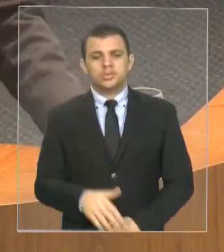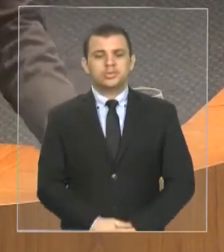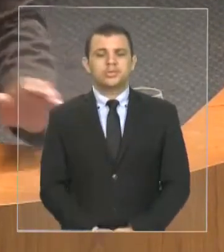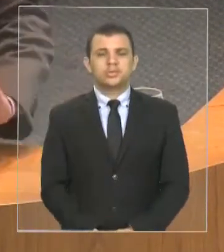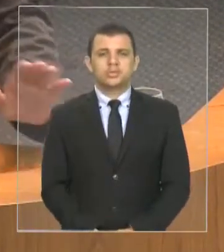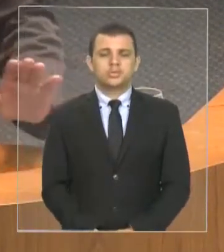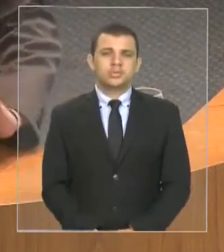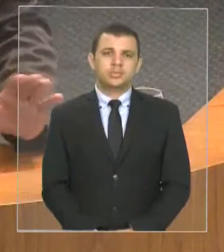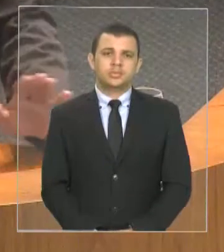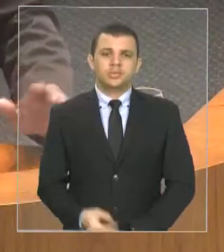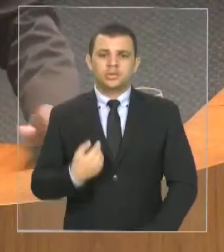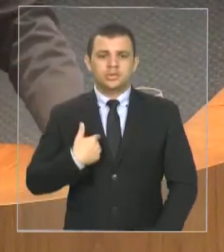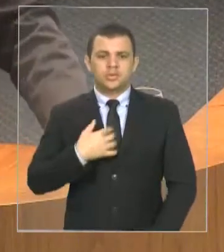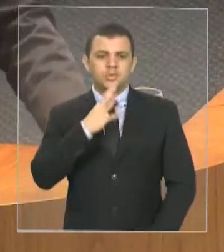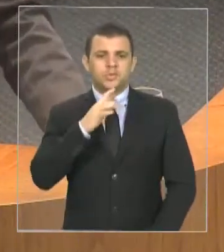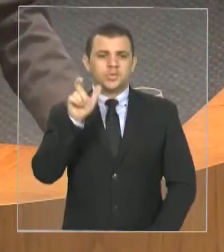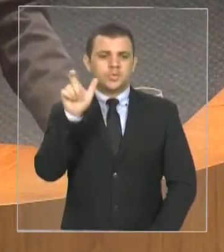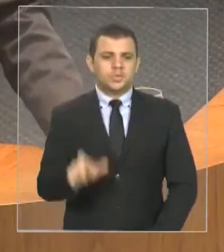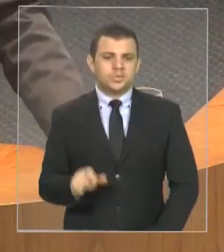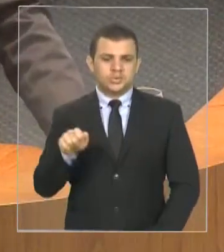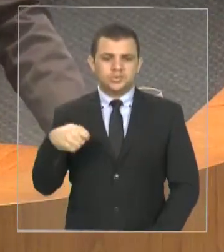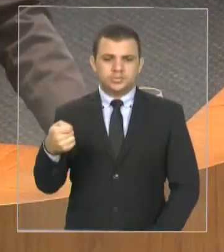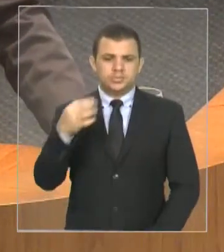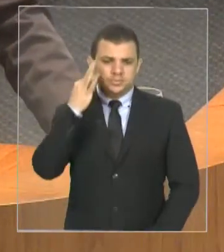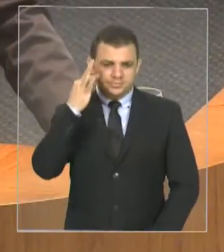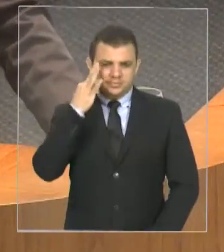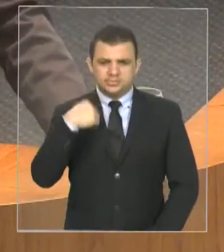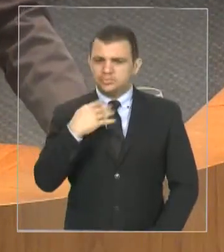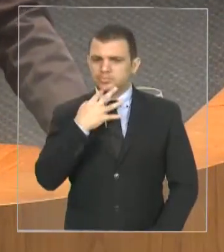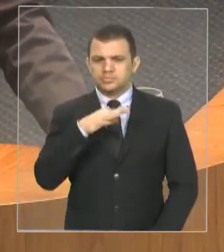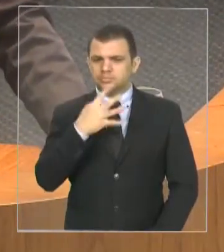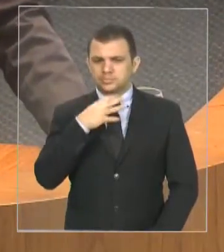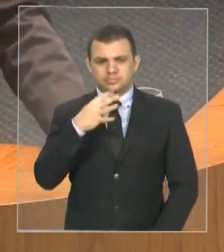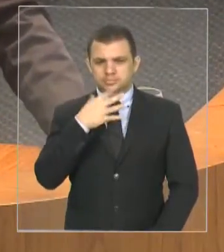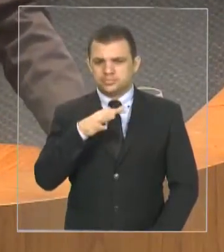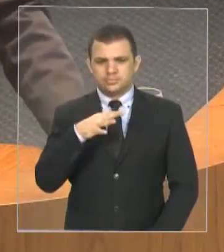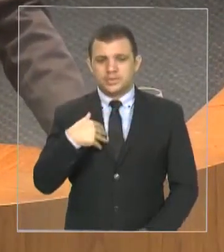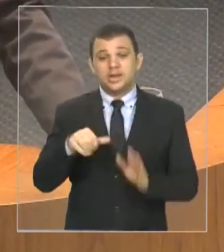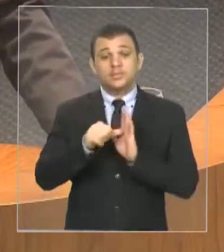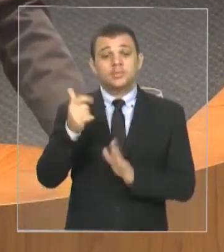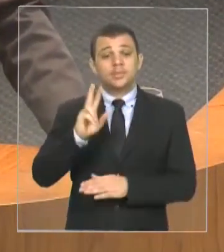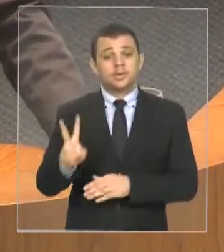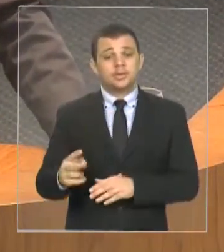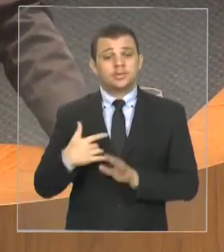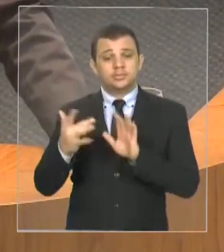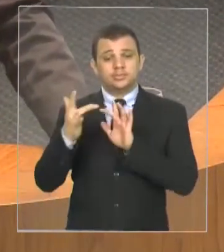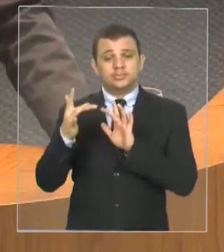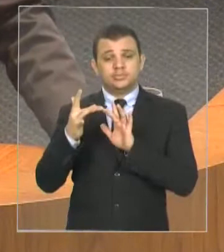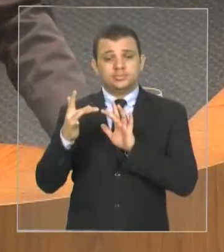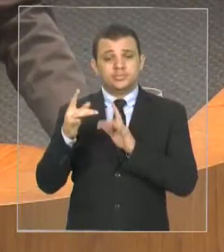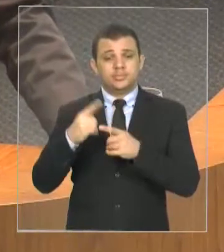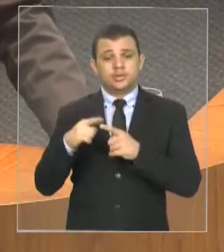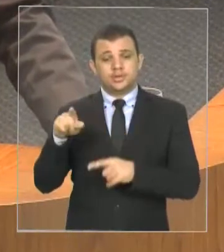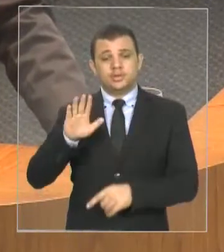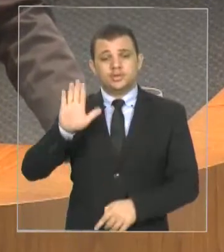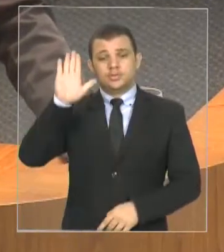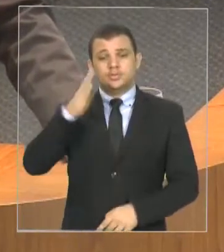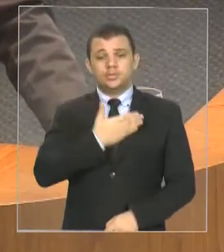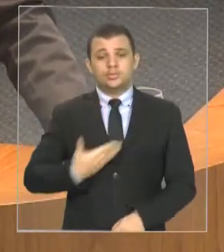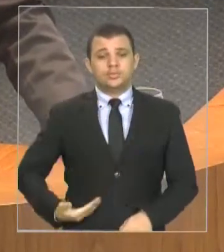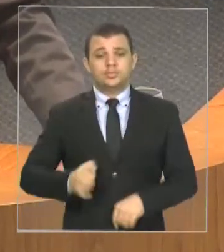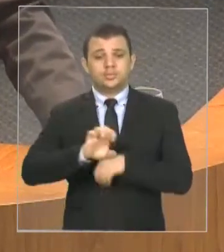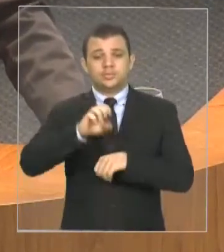E eu não conhecia o governador Flávio Dino até aquele momento. Foi o primeiro contato que eu tive com o governador, pessoalmente, então candidato ao governo do estado do Maranhão.